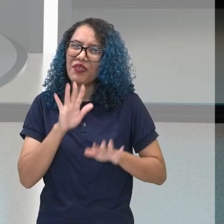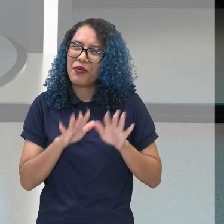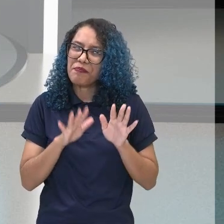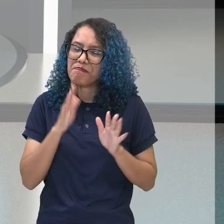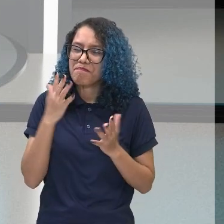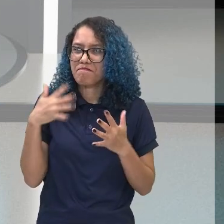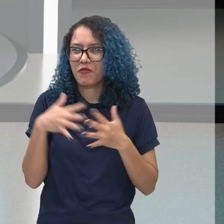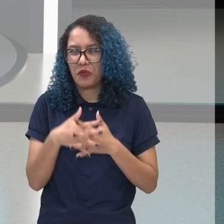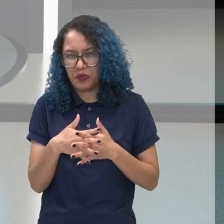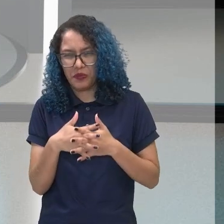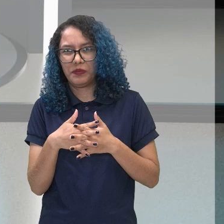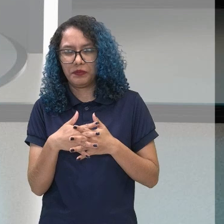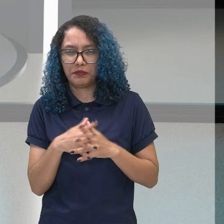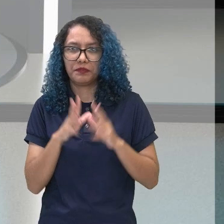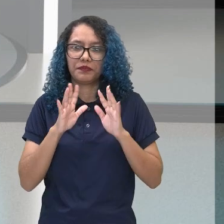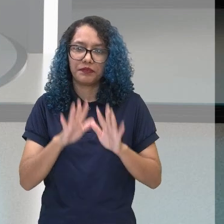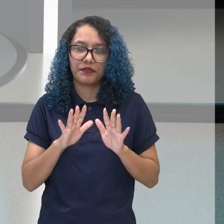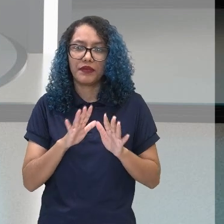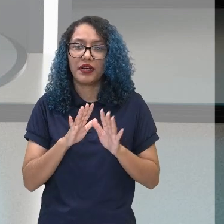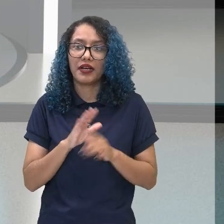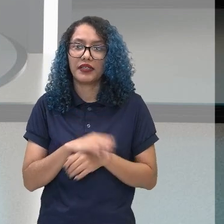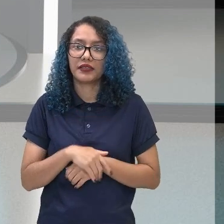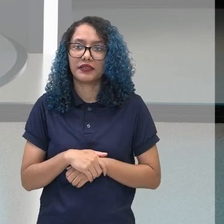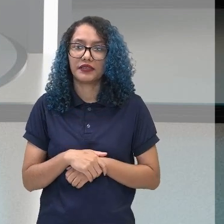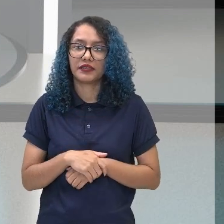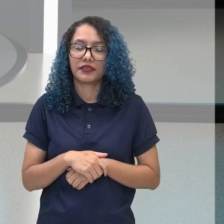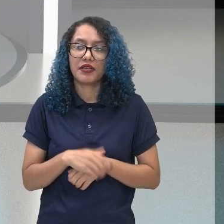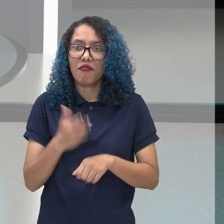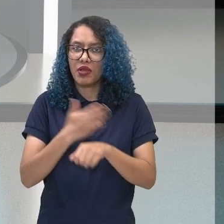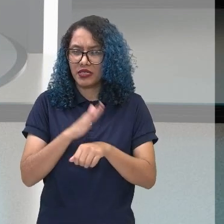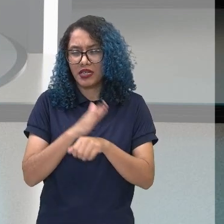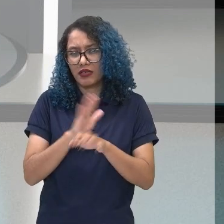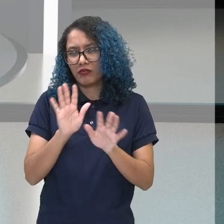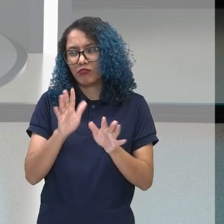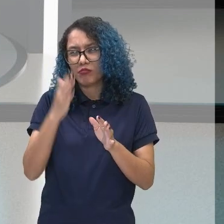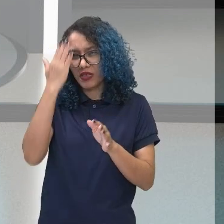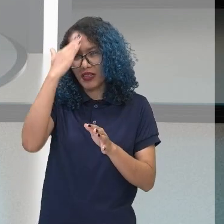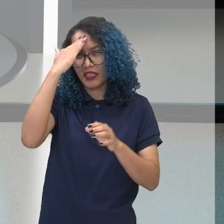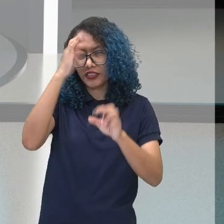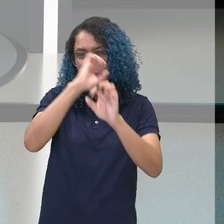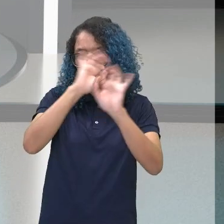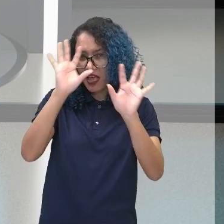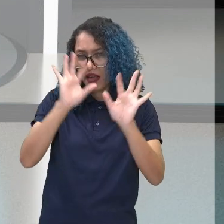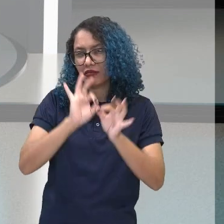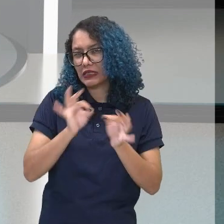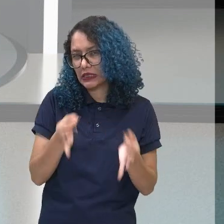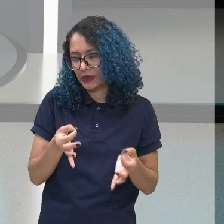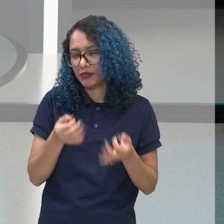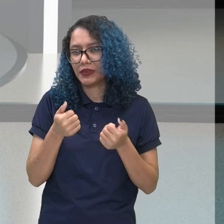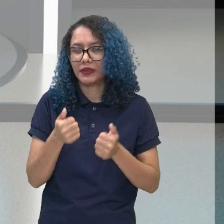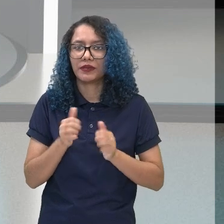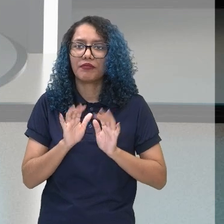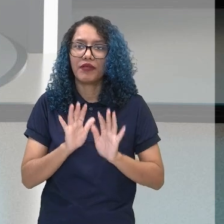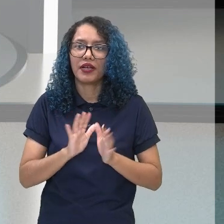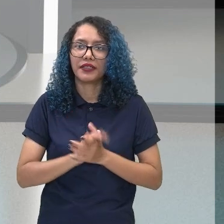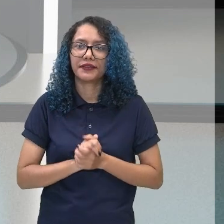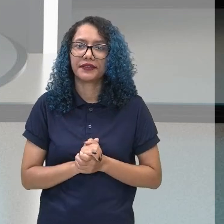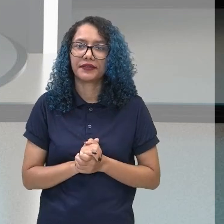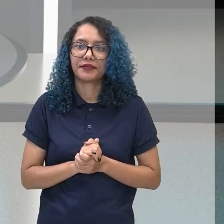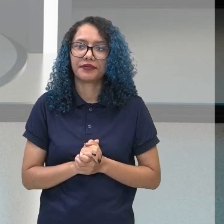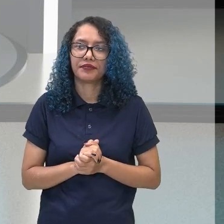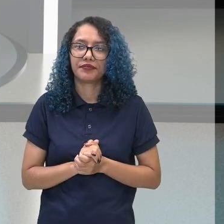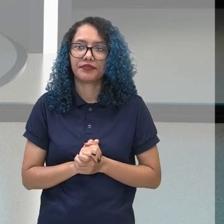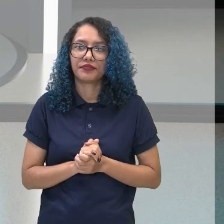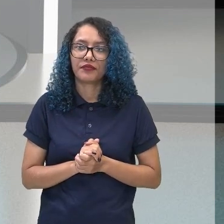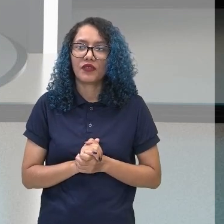até complicado, mas na prática fica mais simples de você entender, mas não tão fácil de jogar, uma vez que